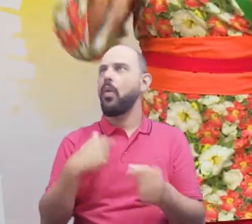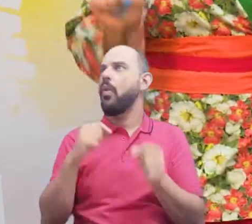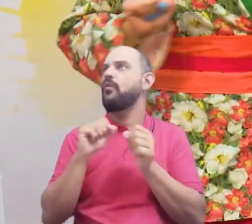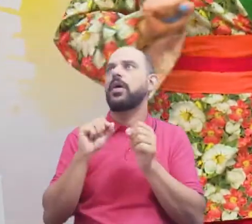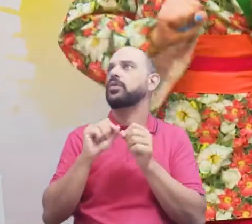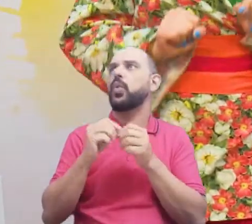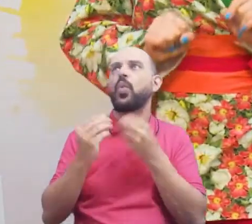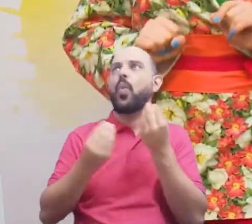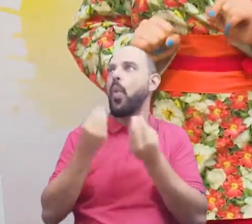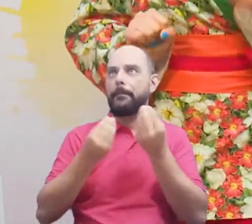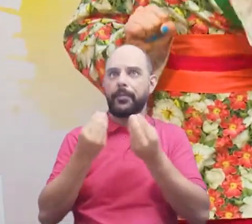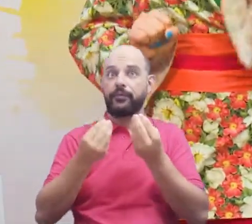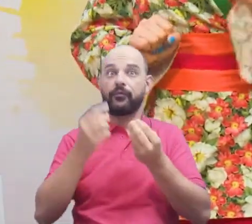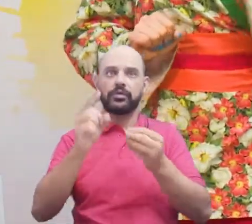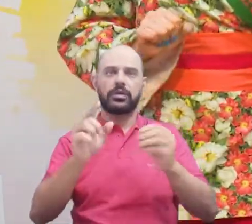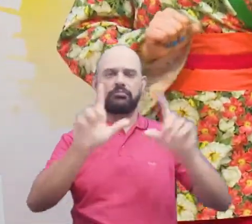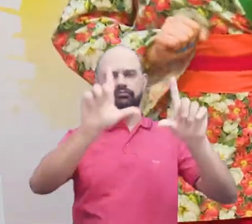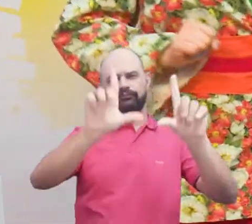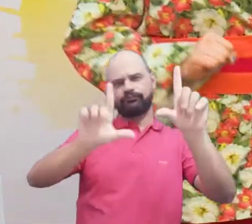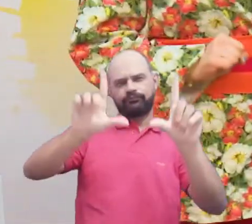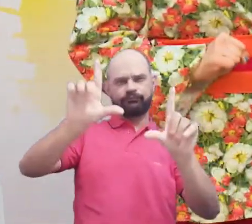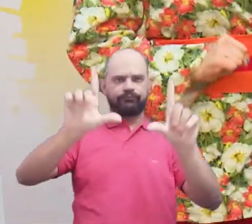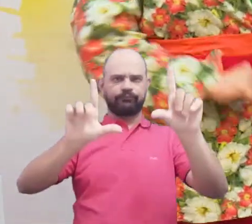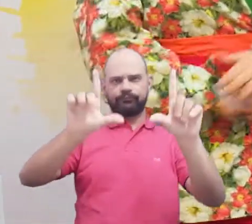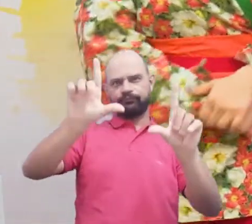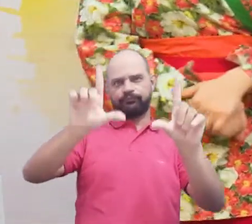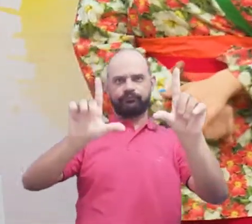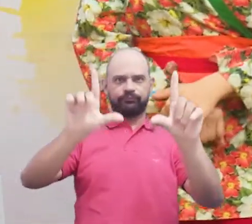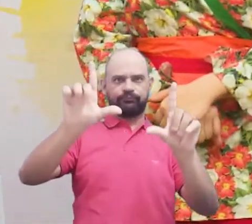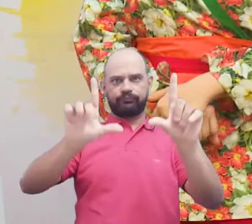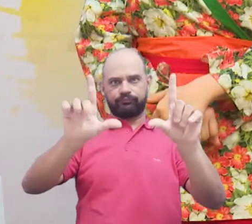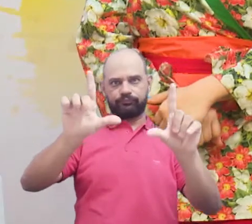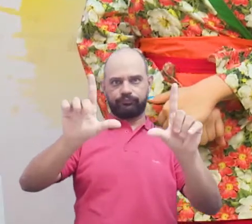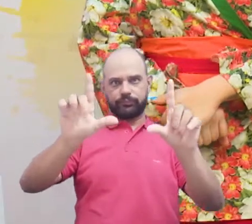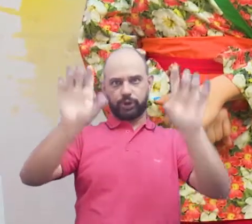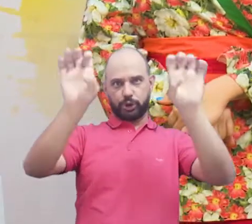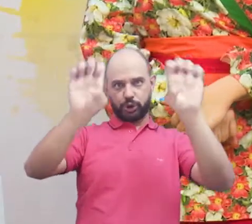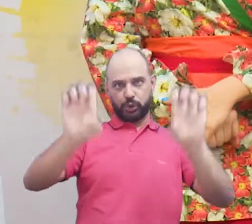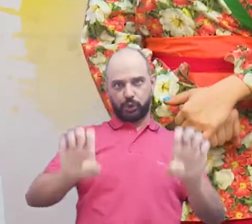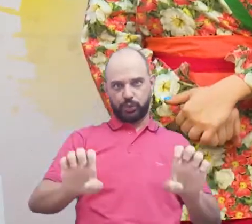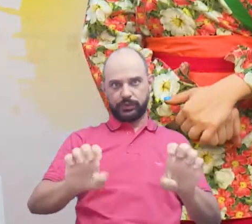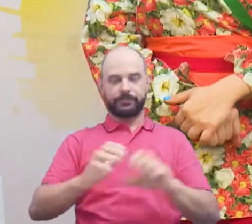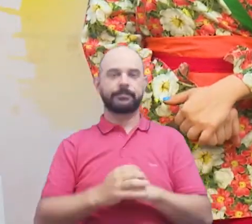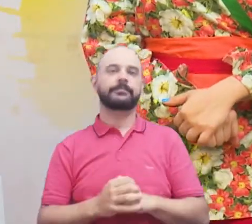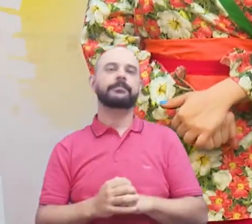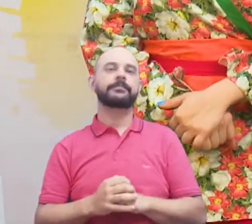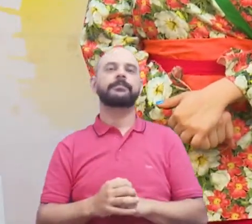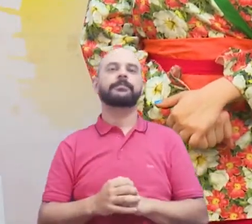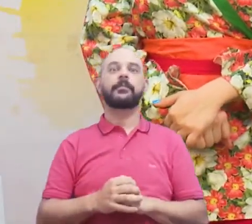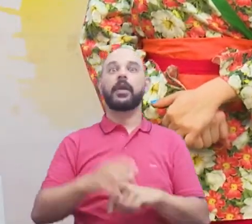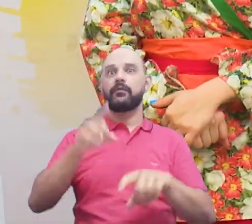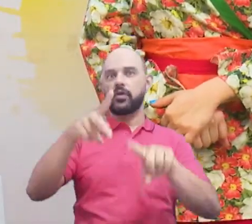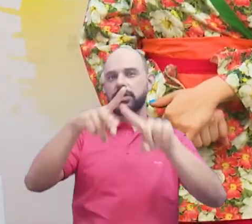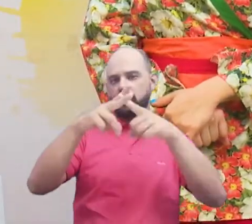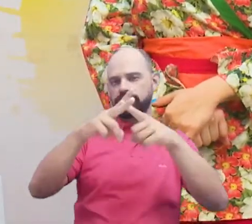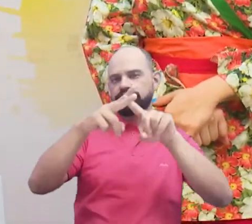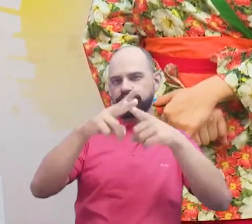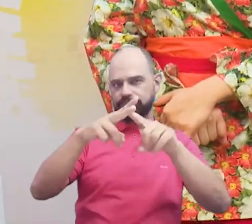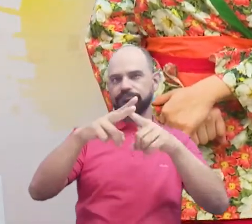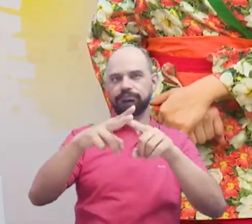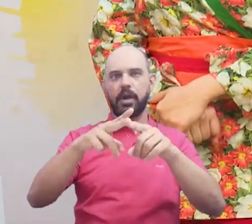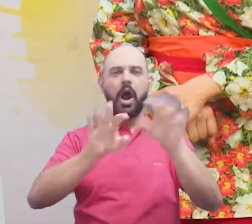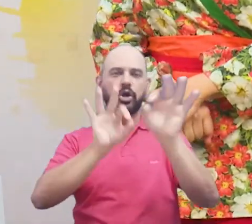Tente enquadrar os objetos em alguma dessas estruturas. Algumas ferramentas nos auxiliam a